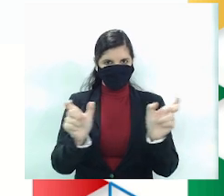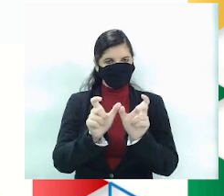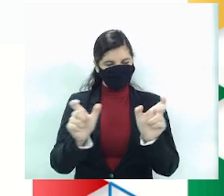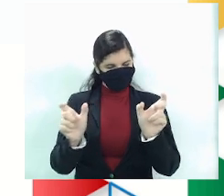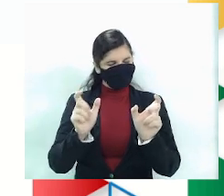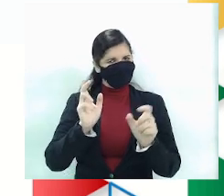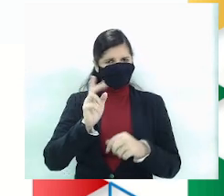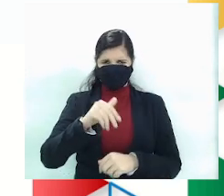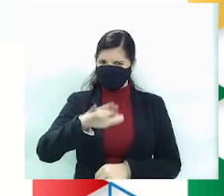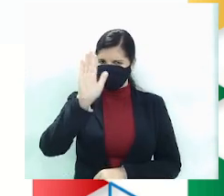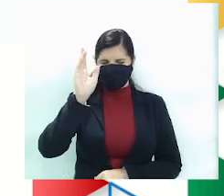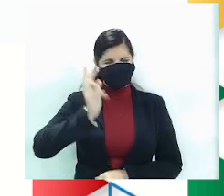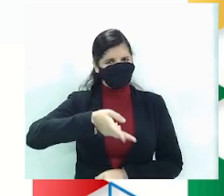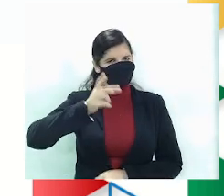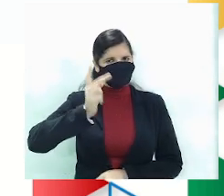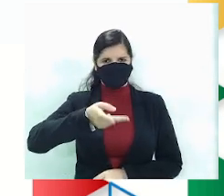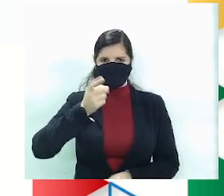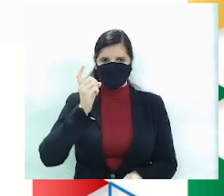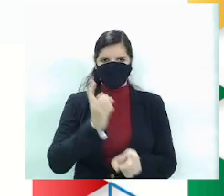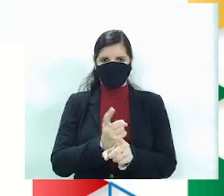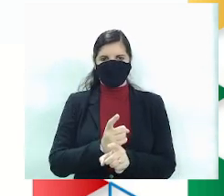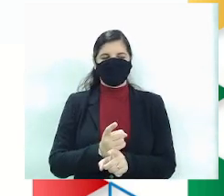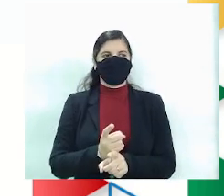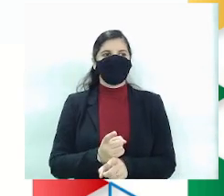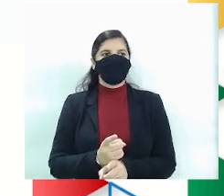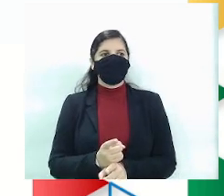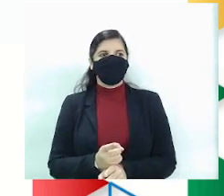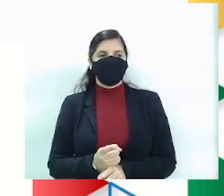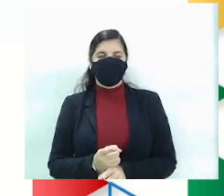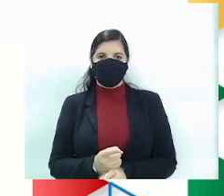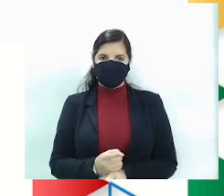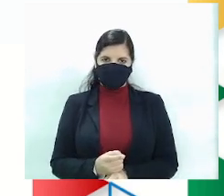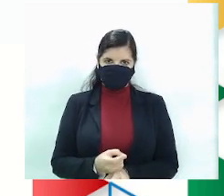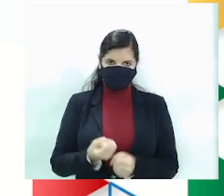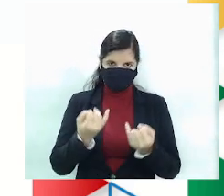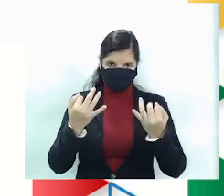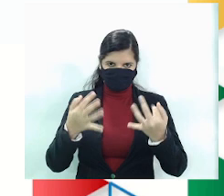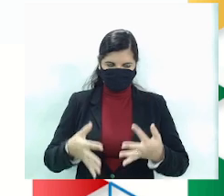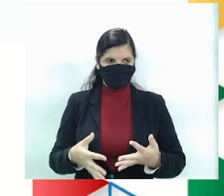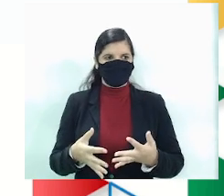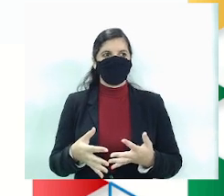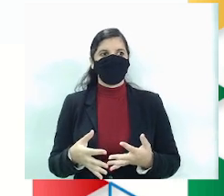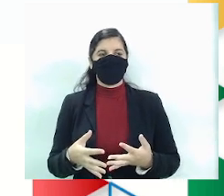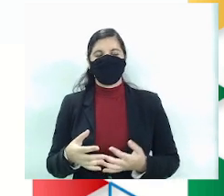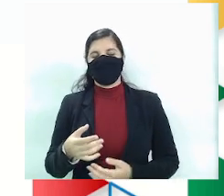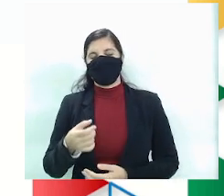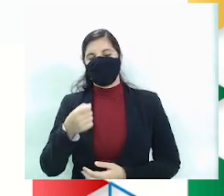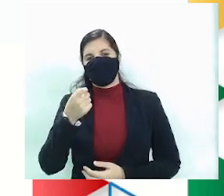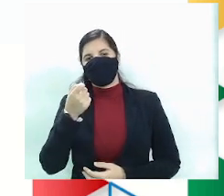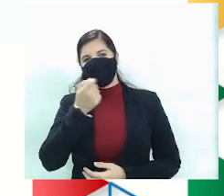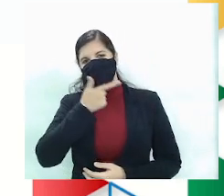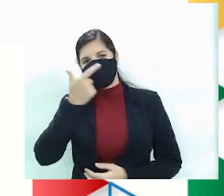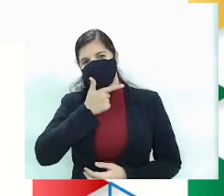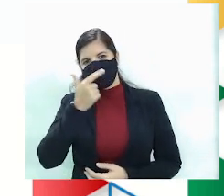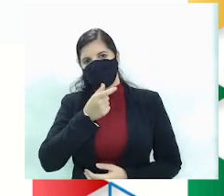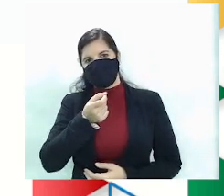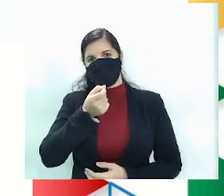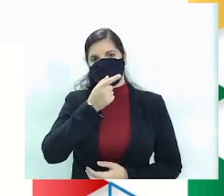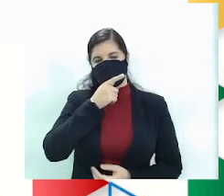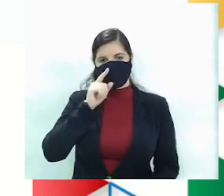muito comum nas próprias piadas, né? Como diz aí na tela. A graça de uma piada pode